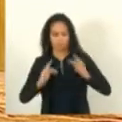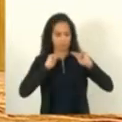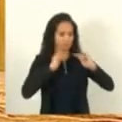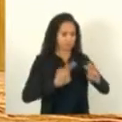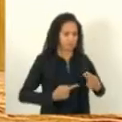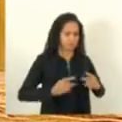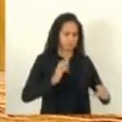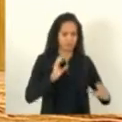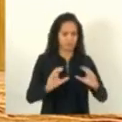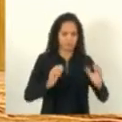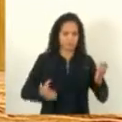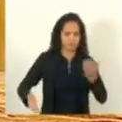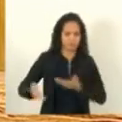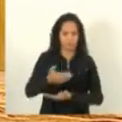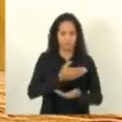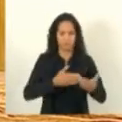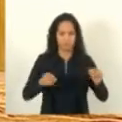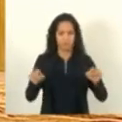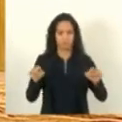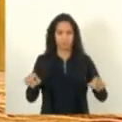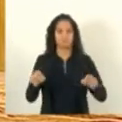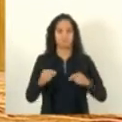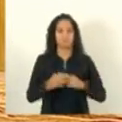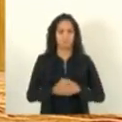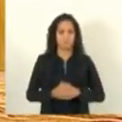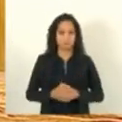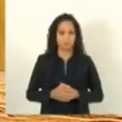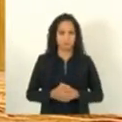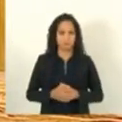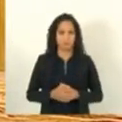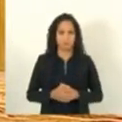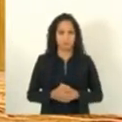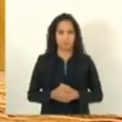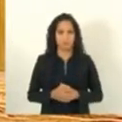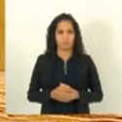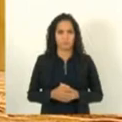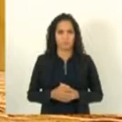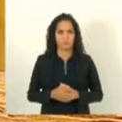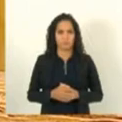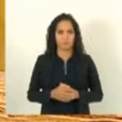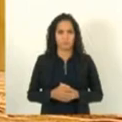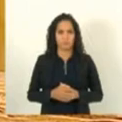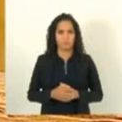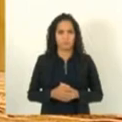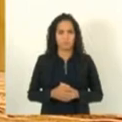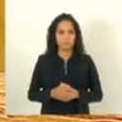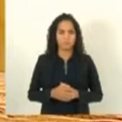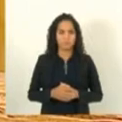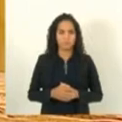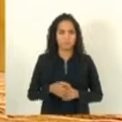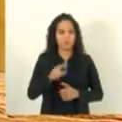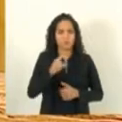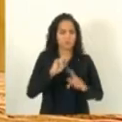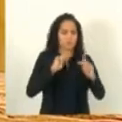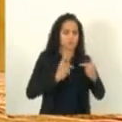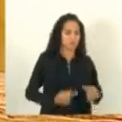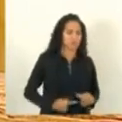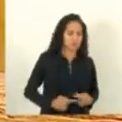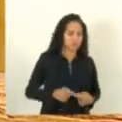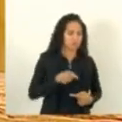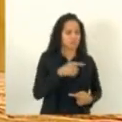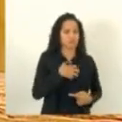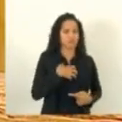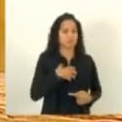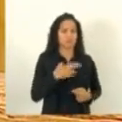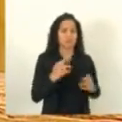que distingue o ser humano é a maneira como ele se relaciona, é a maneira